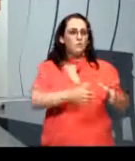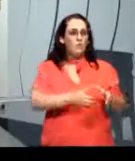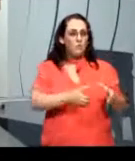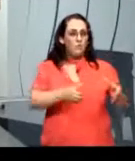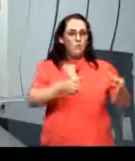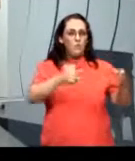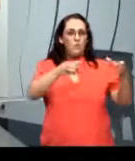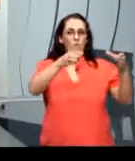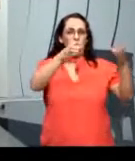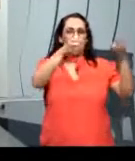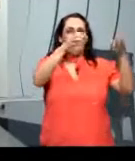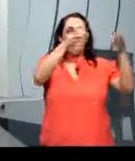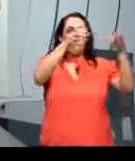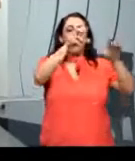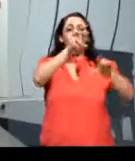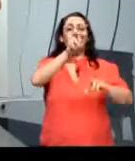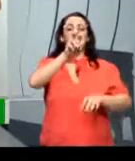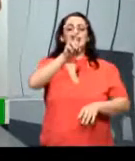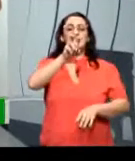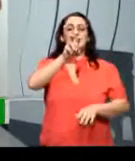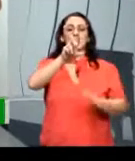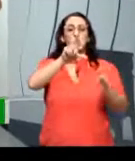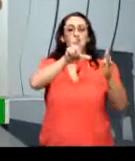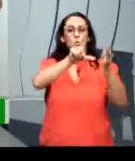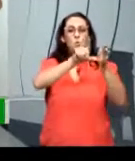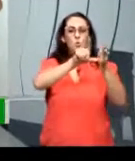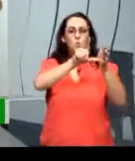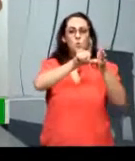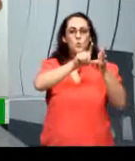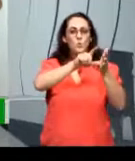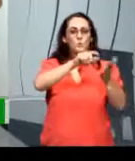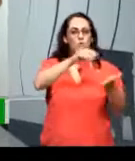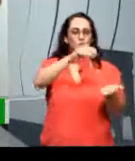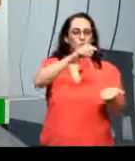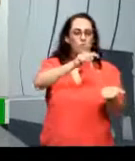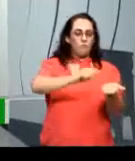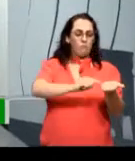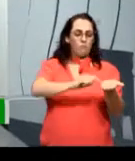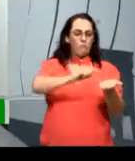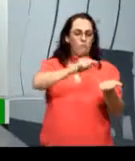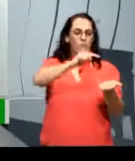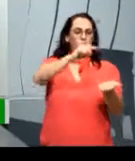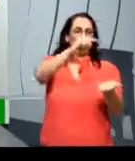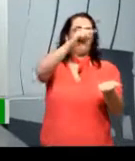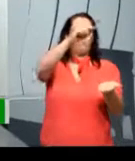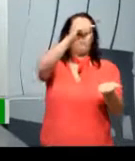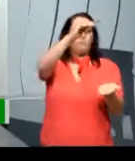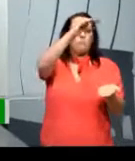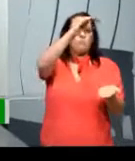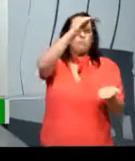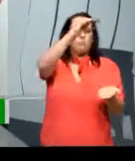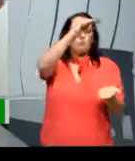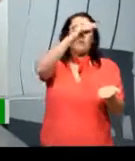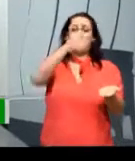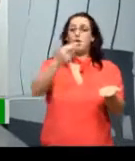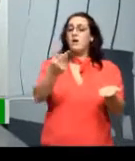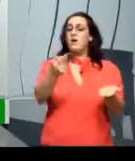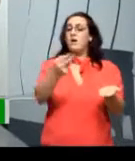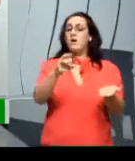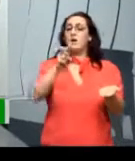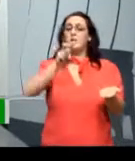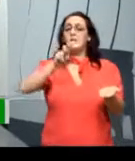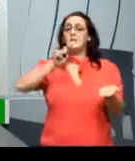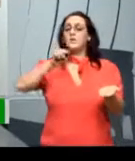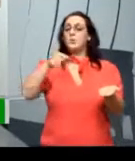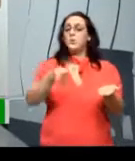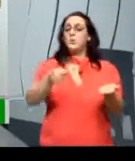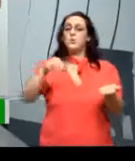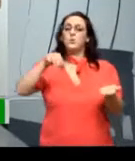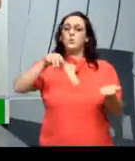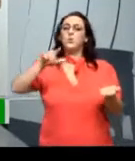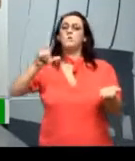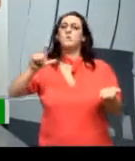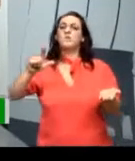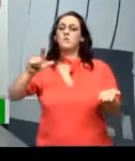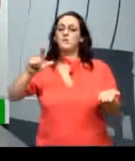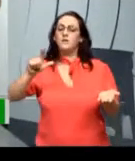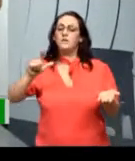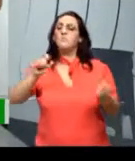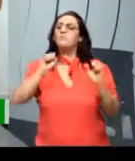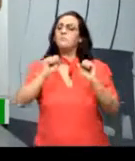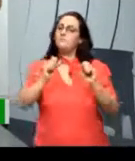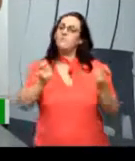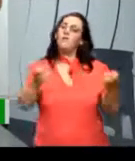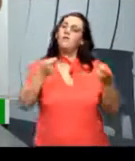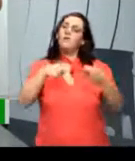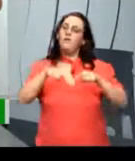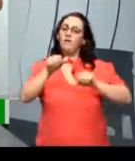litros, né, eu tenho 5.000 mililitros, né? Eu posso fazer a transformação.